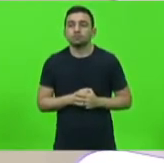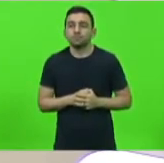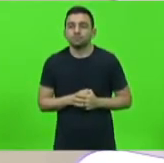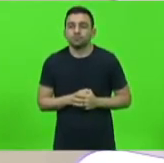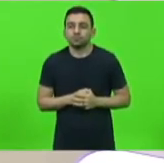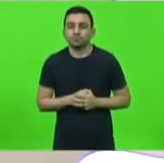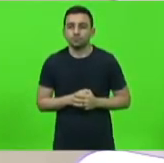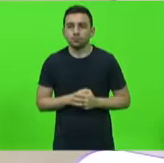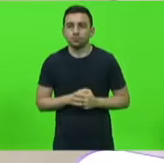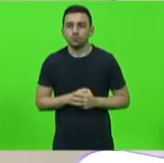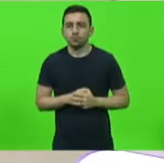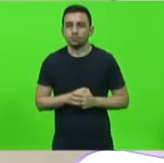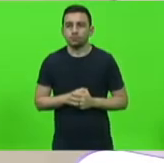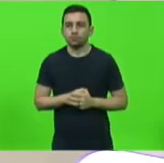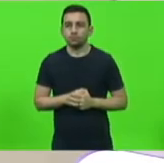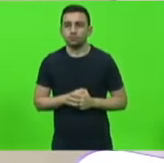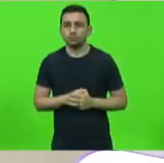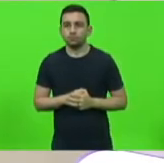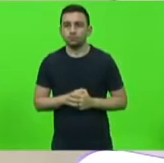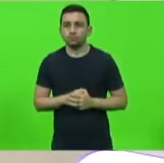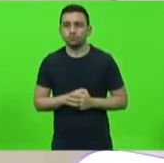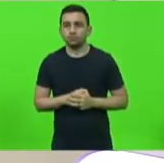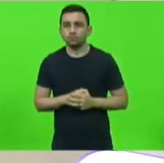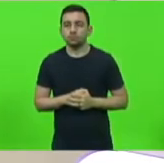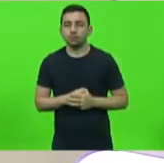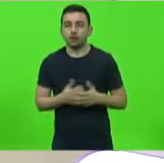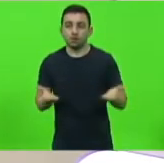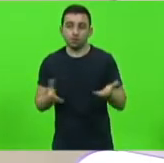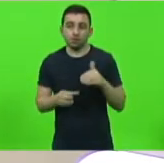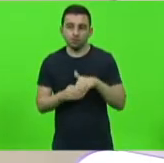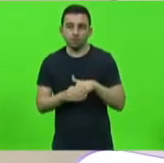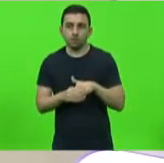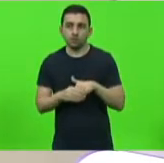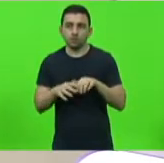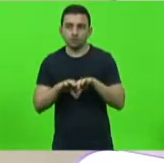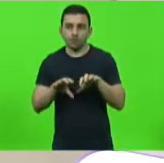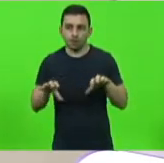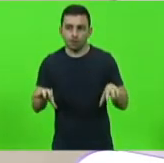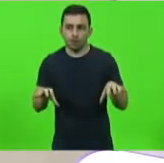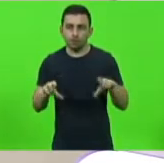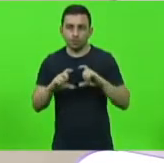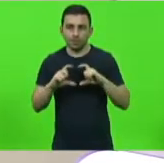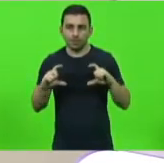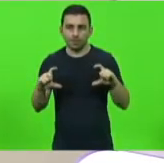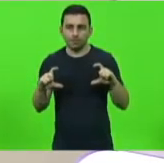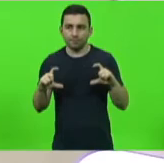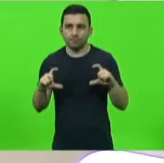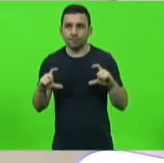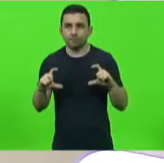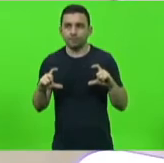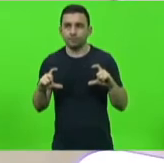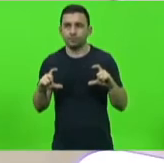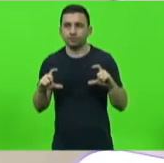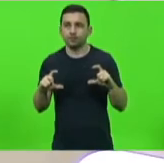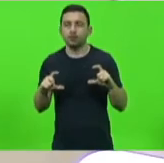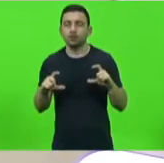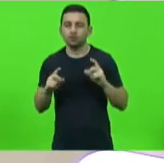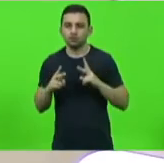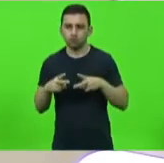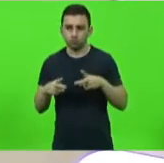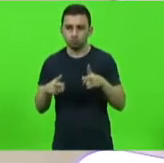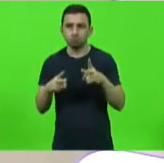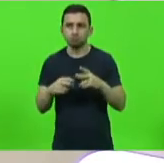voto, porque estamos votando em separado um parágrafo, continuamos votando, então, o projeto de lei